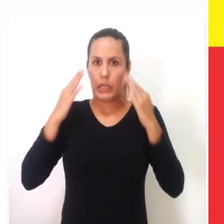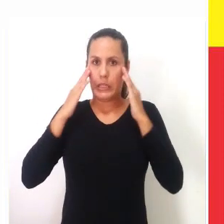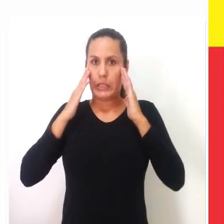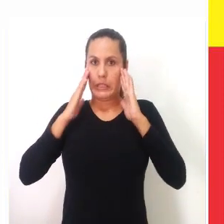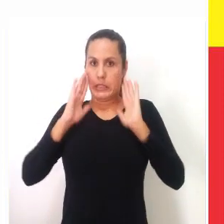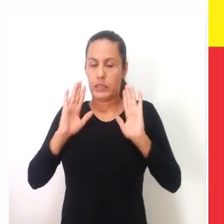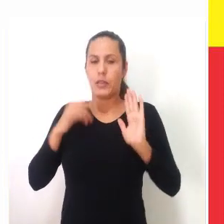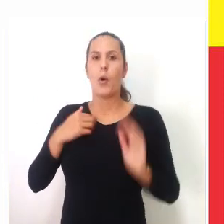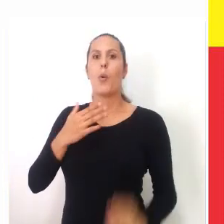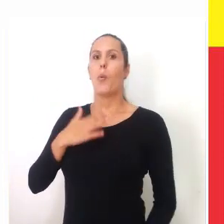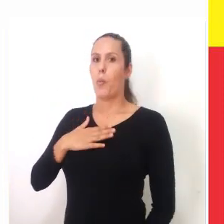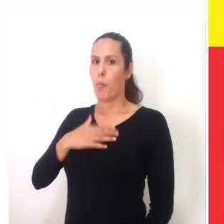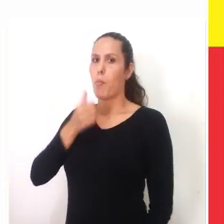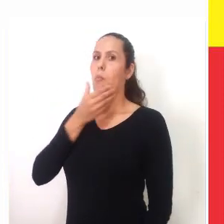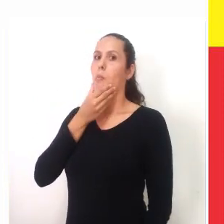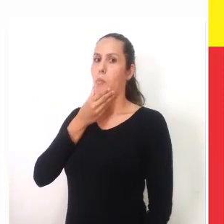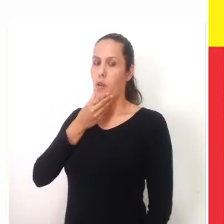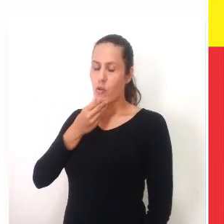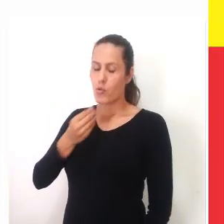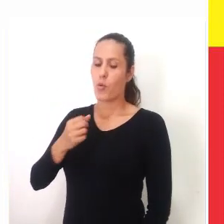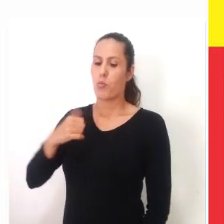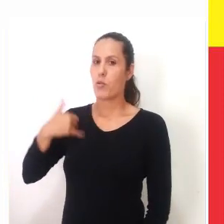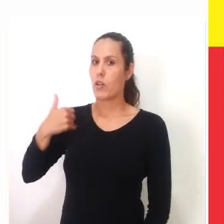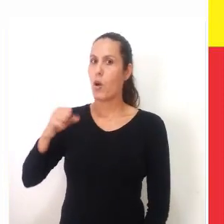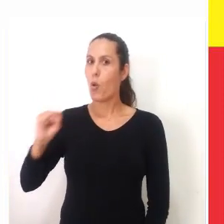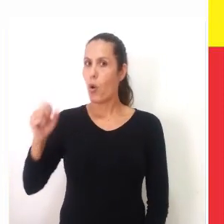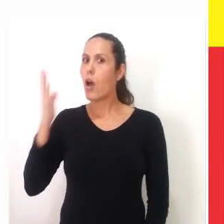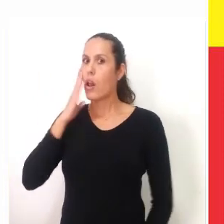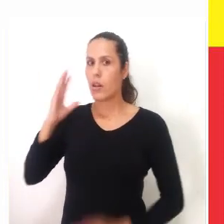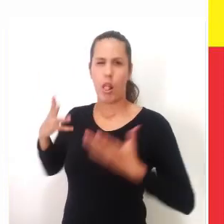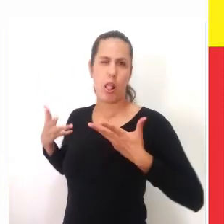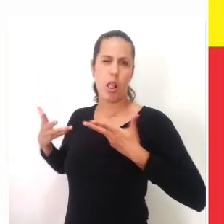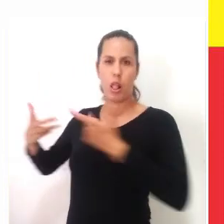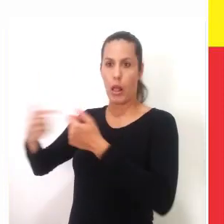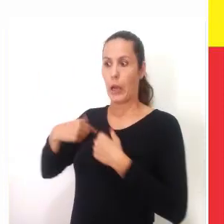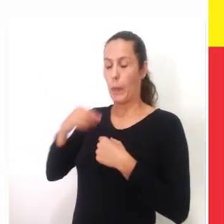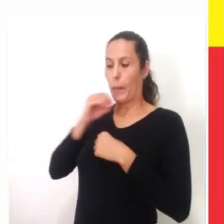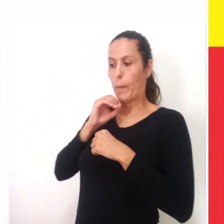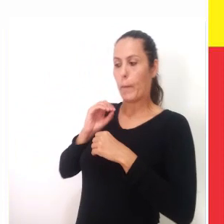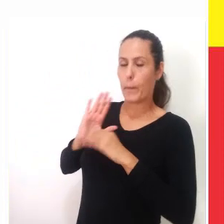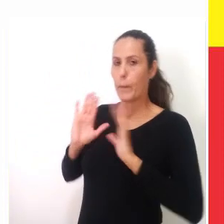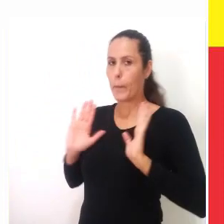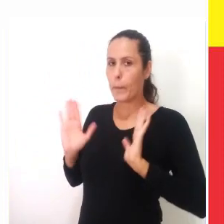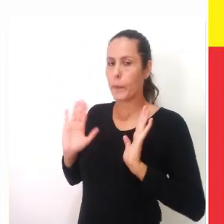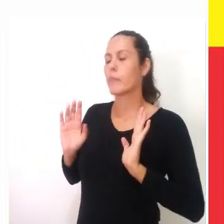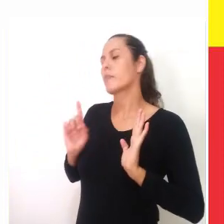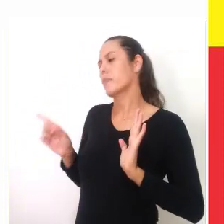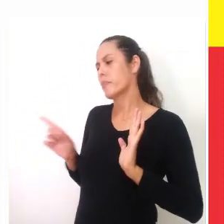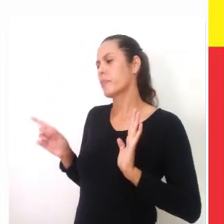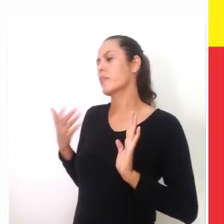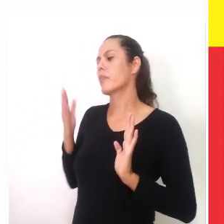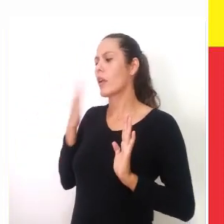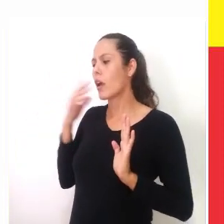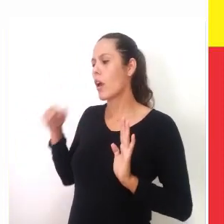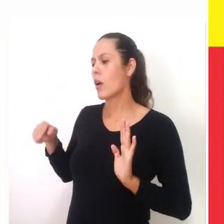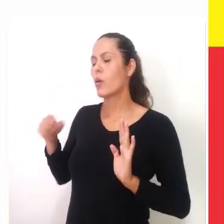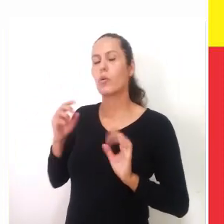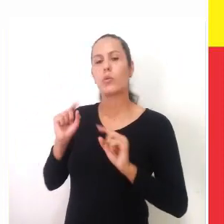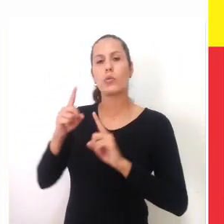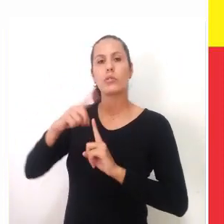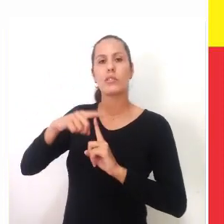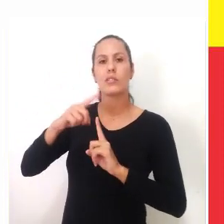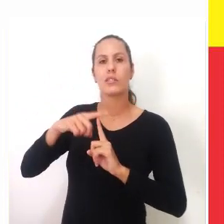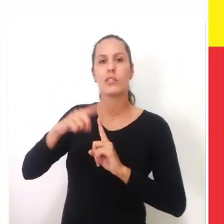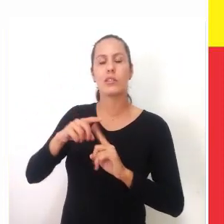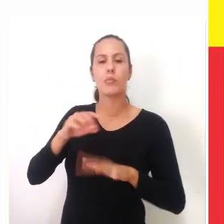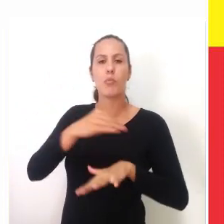meu sobrinho de 8 anos. Eu não sei de nada. Então, o Archaeopteryx, ele é um fóssil de